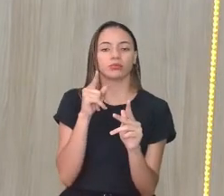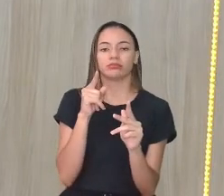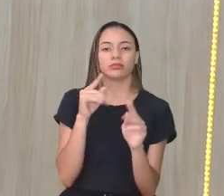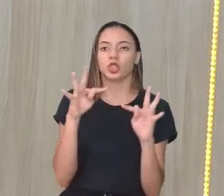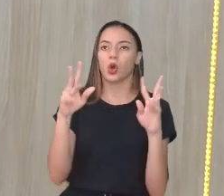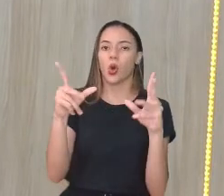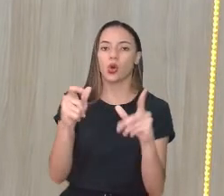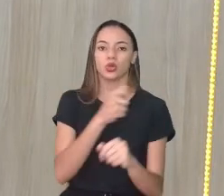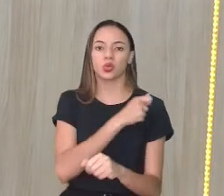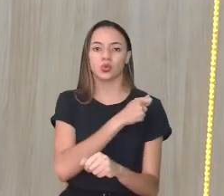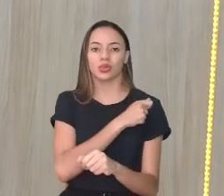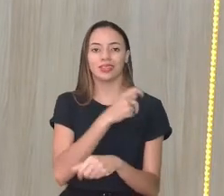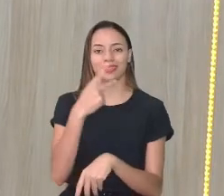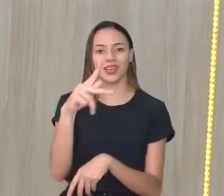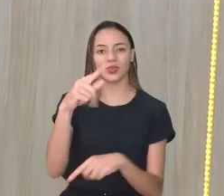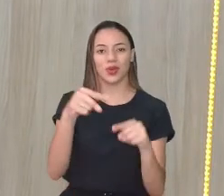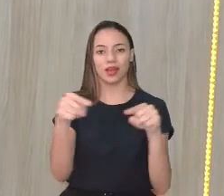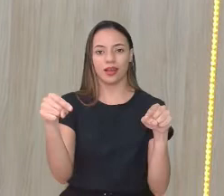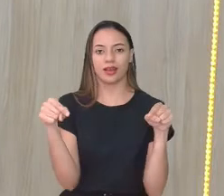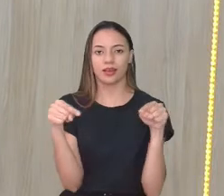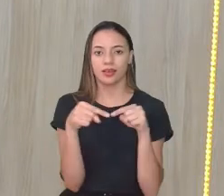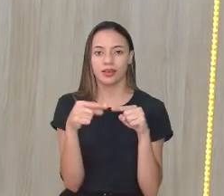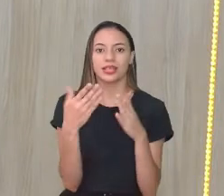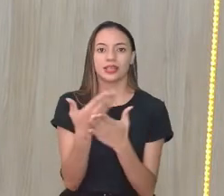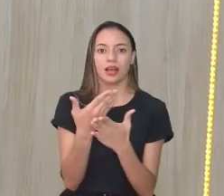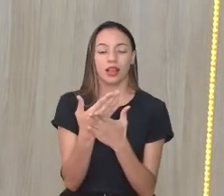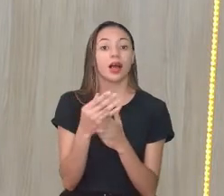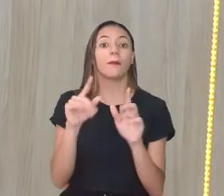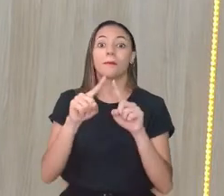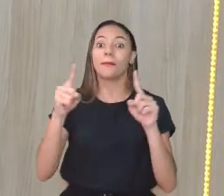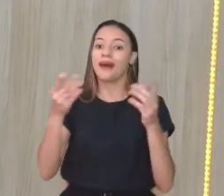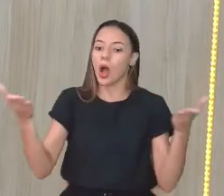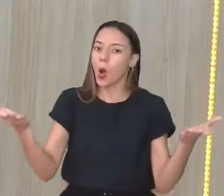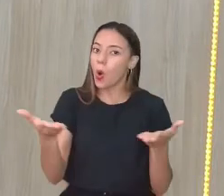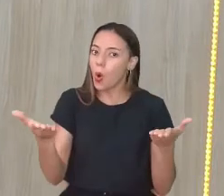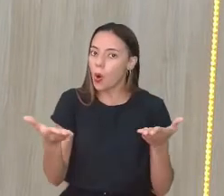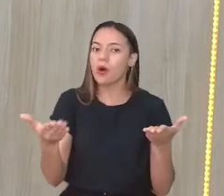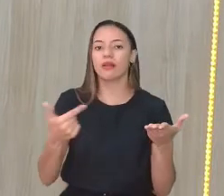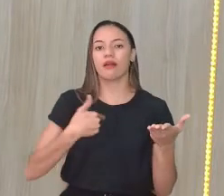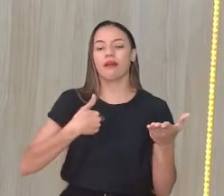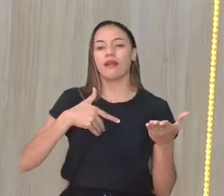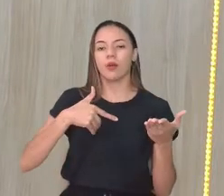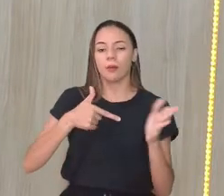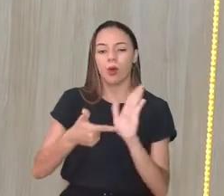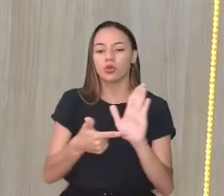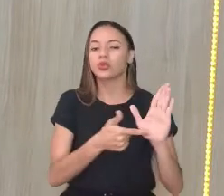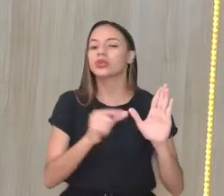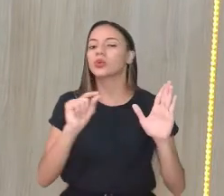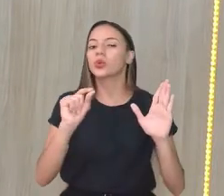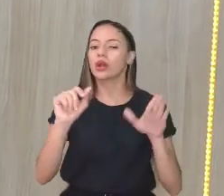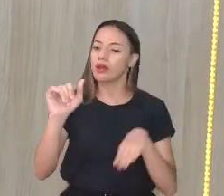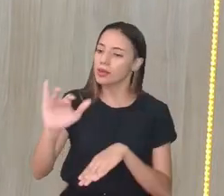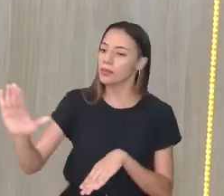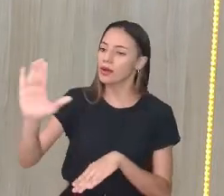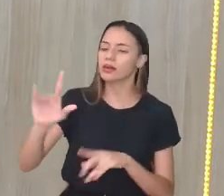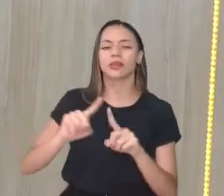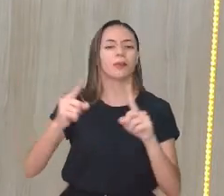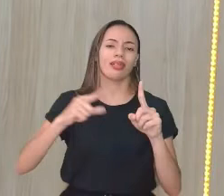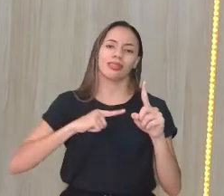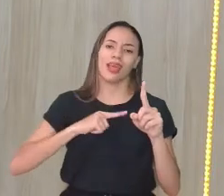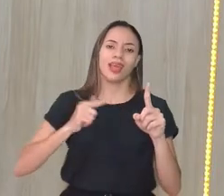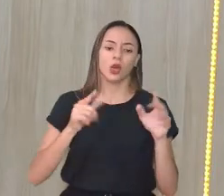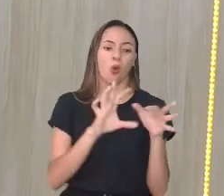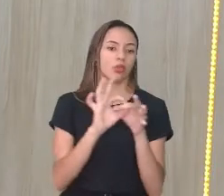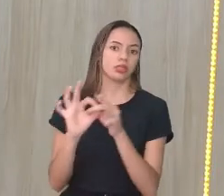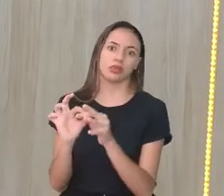estudantes da tua sala, tá certo? Então, nesse caso aqui, eu estou ilustrando com a figura, mas a gente vai ter também outras situações, tá